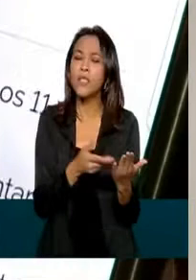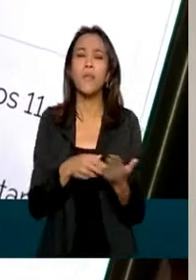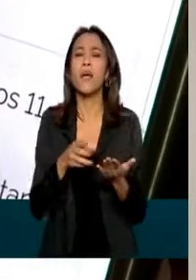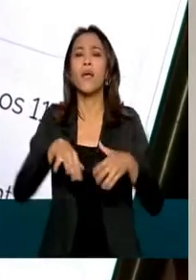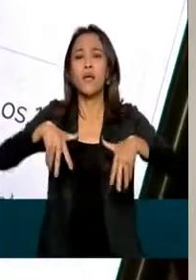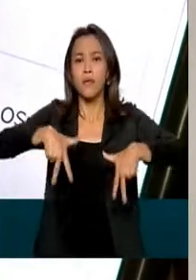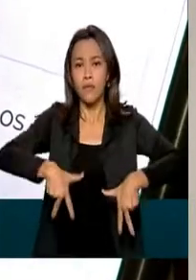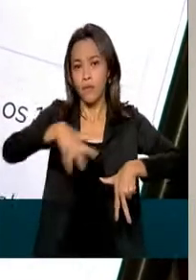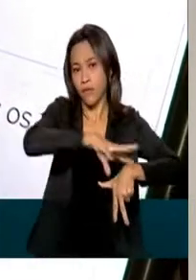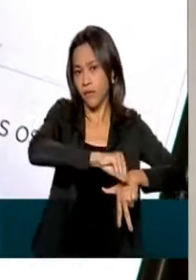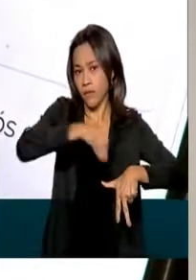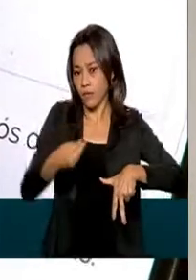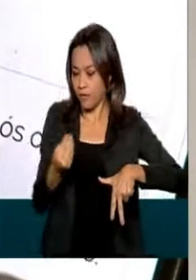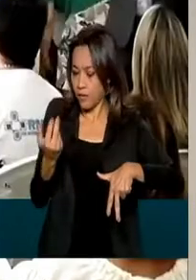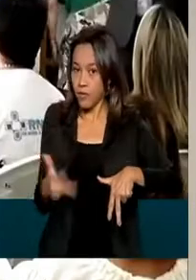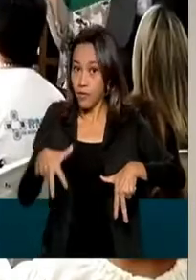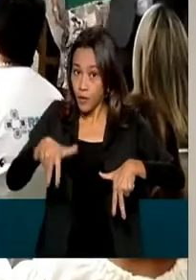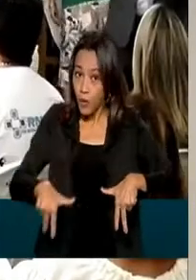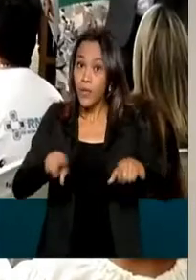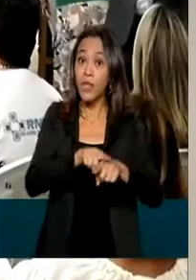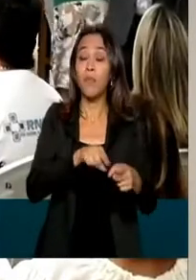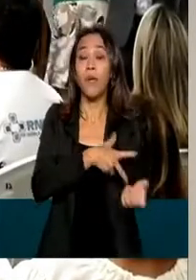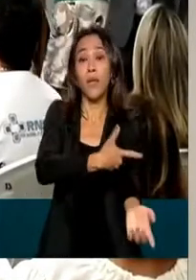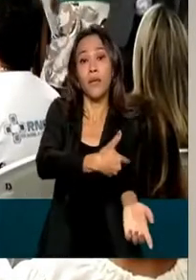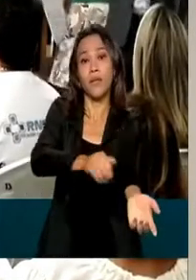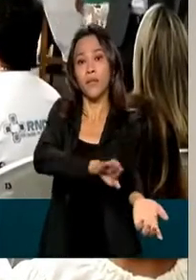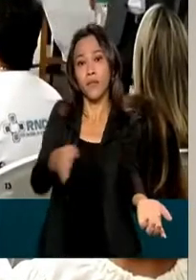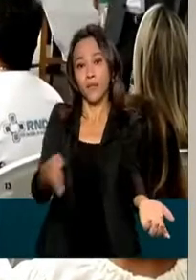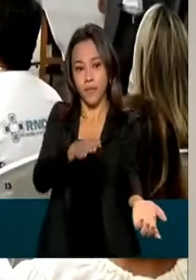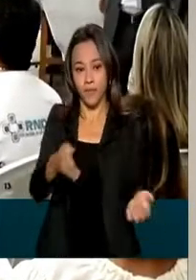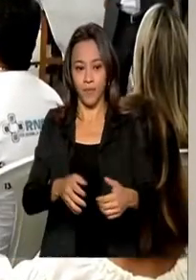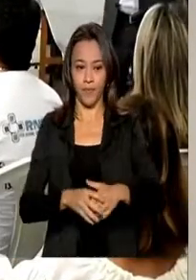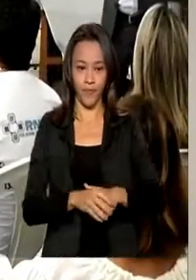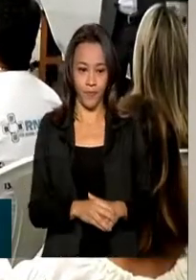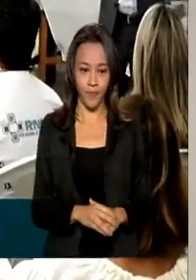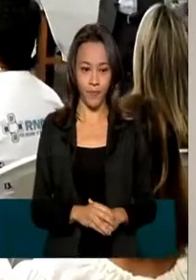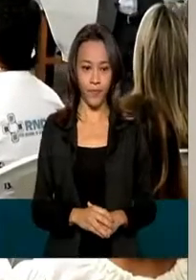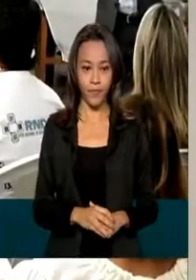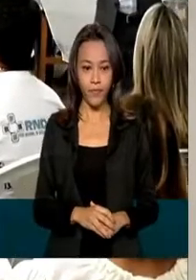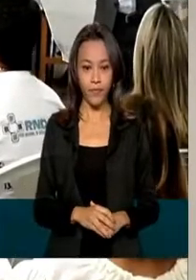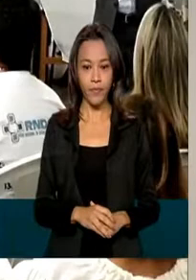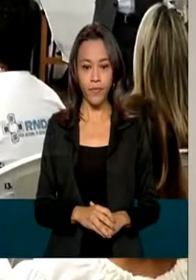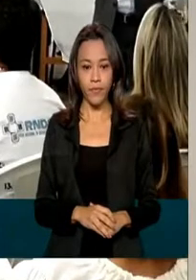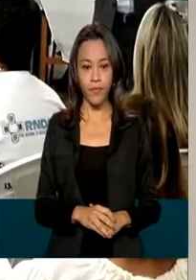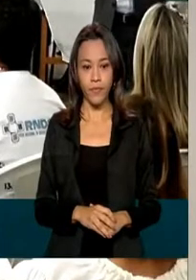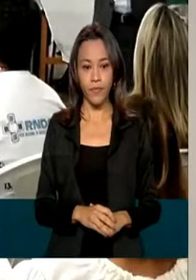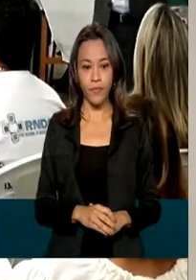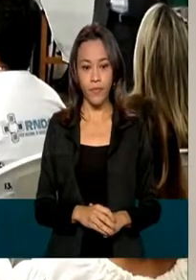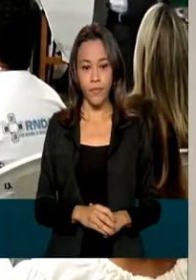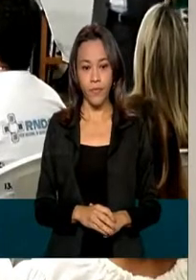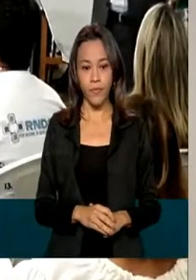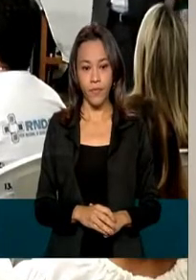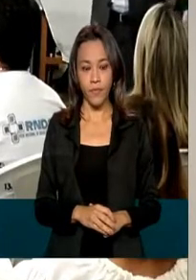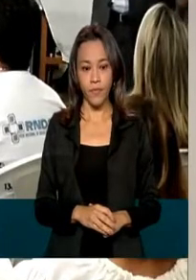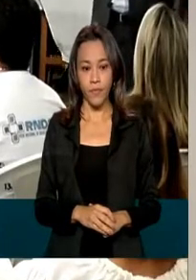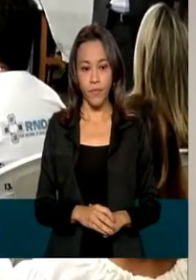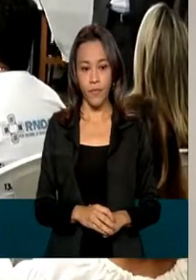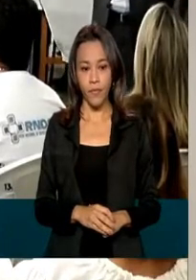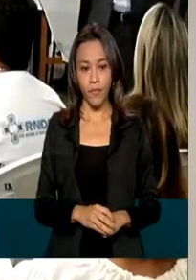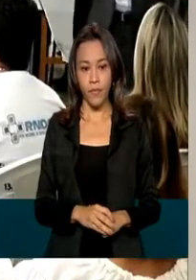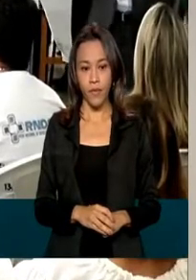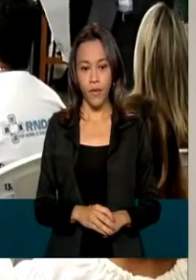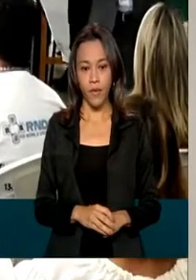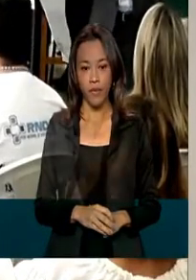doações de órgãos e de sangue. Eu não sei se todos entenderam o potencial do Conecte SUS, o potencial